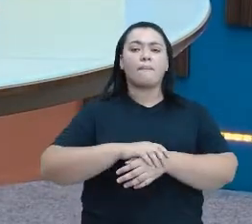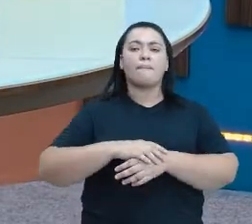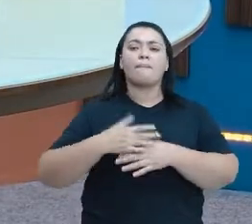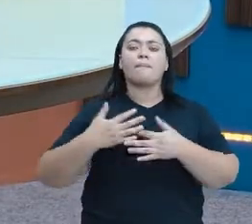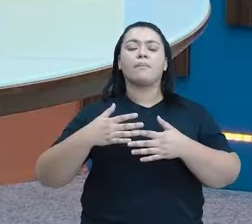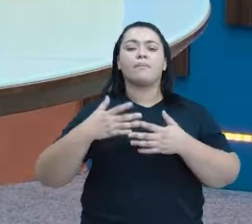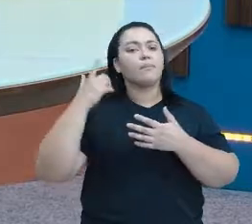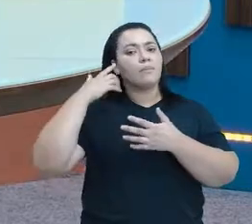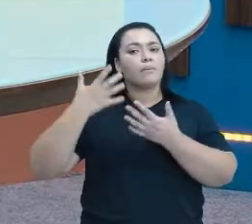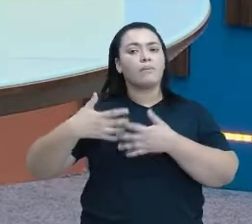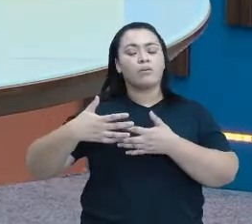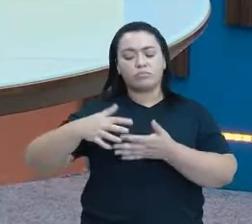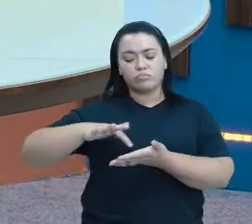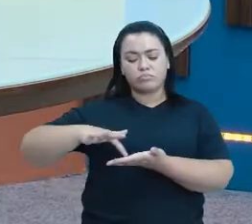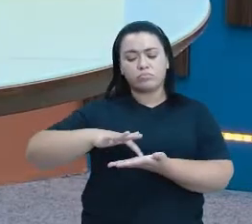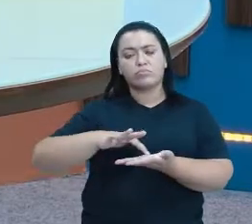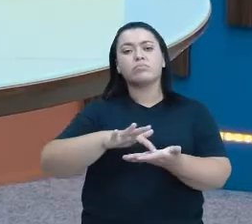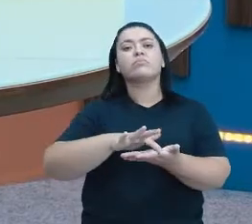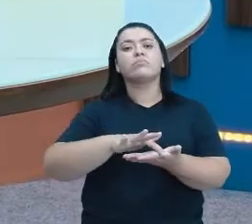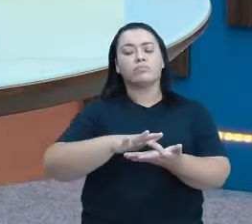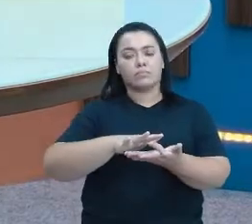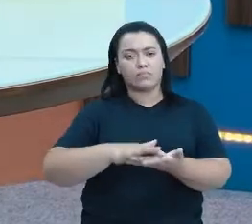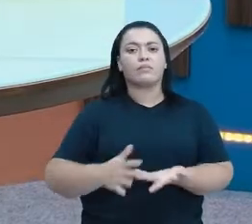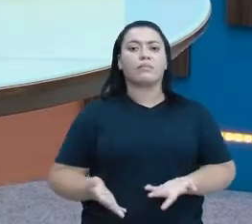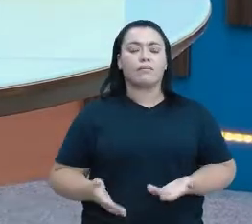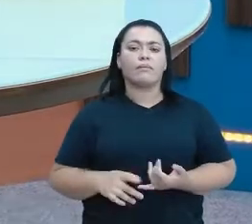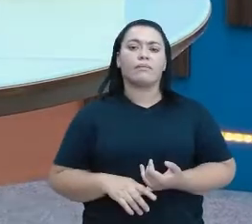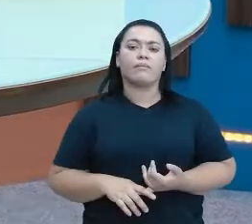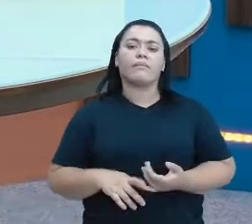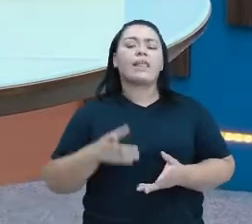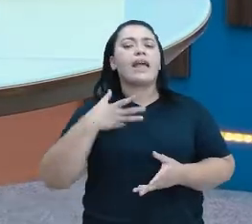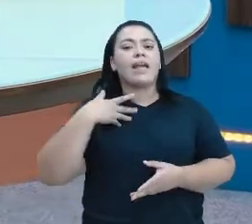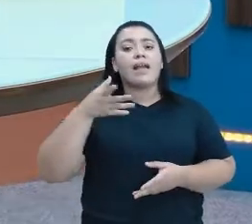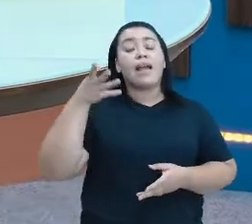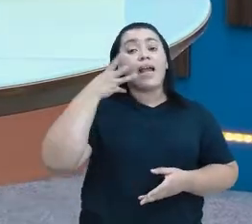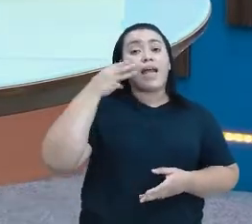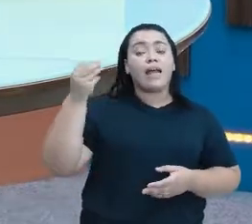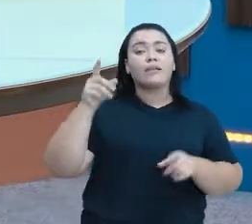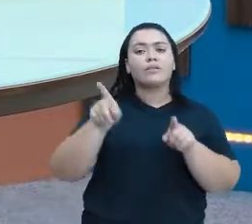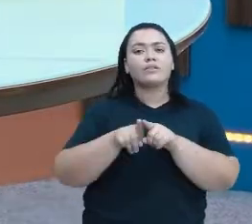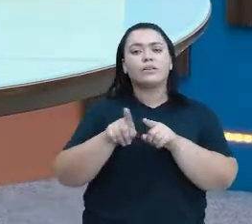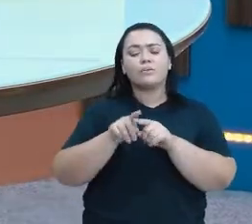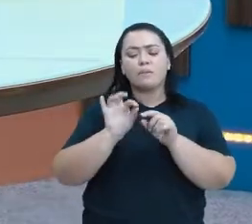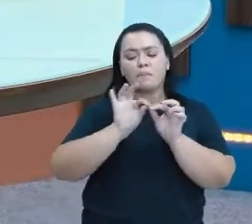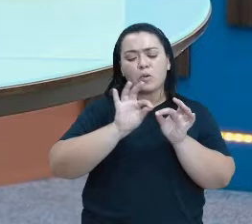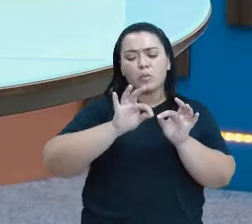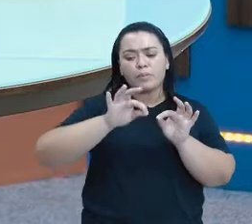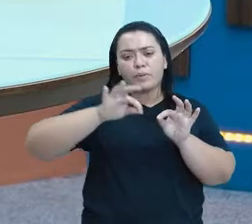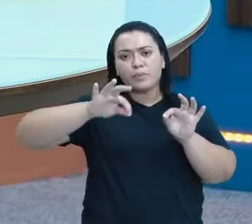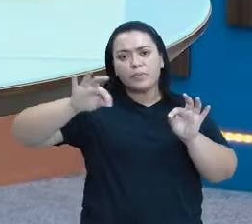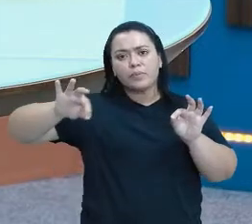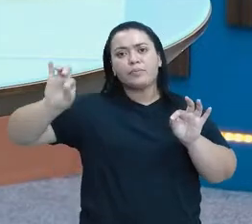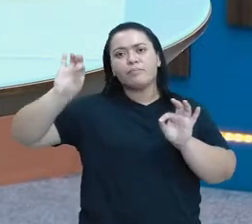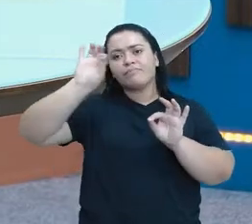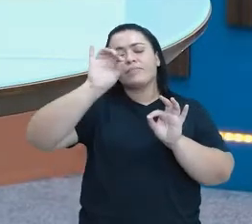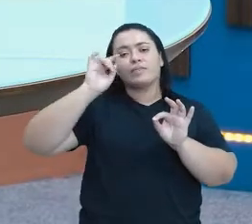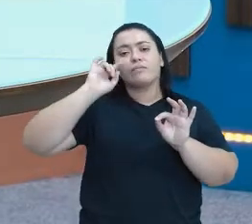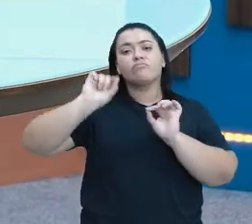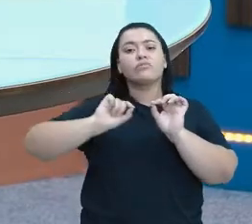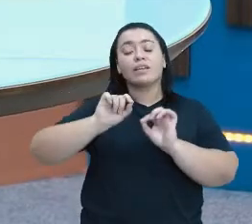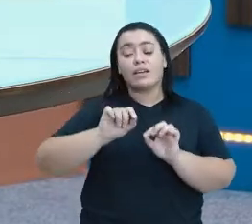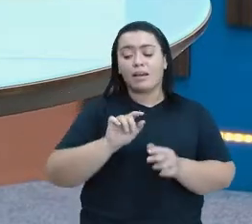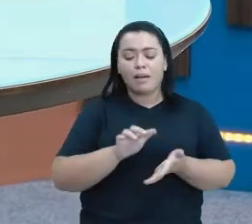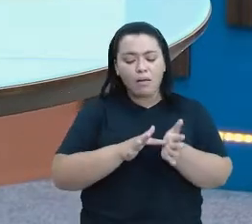motora, vocês conseguem ver, então o gatinho e aqui o traçado, onde a criança vai trabalhar